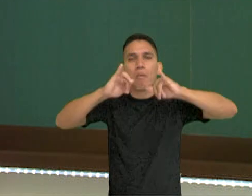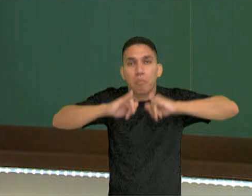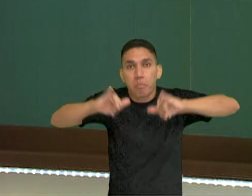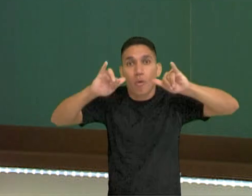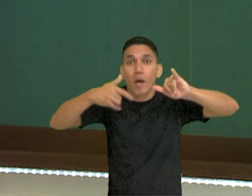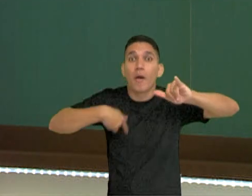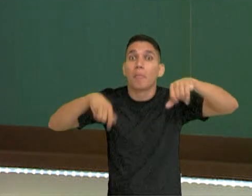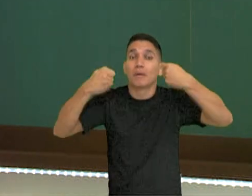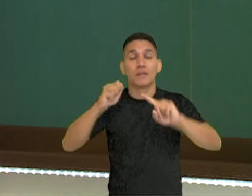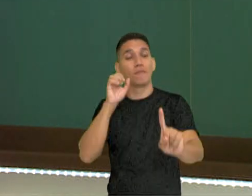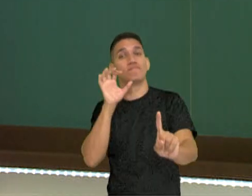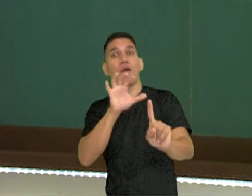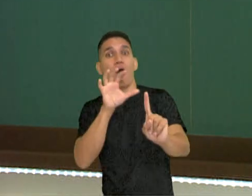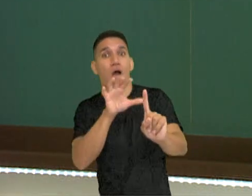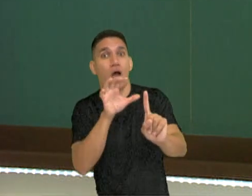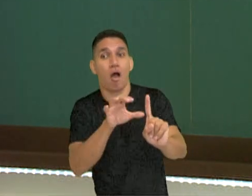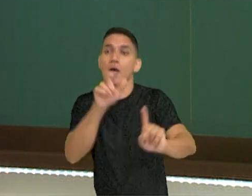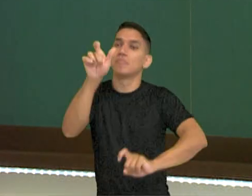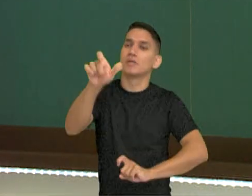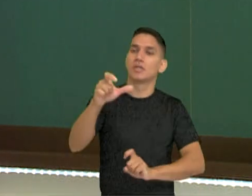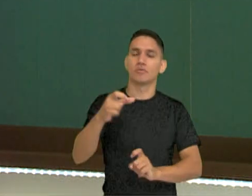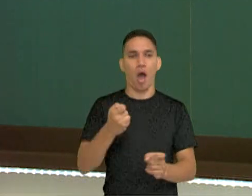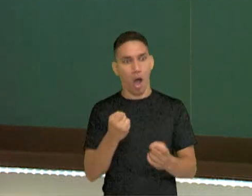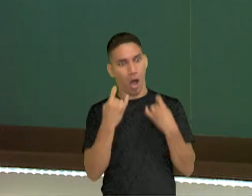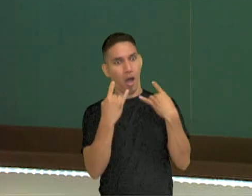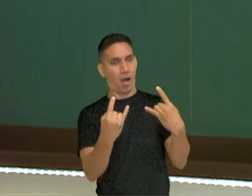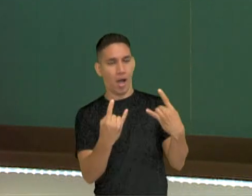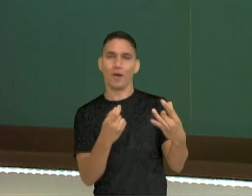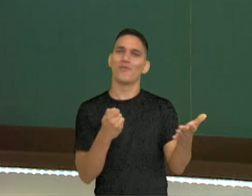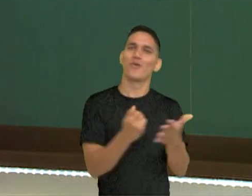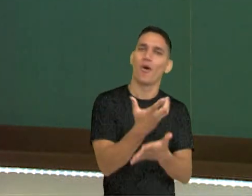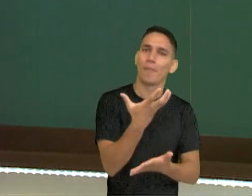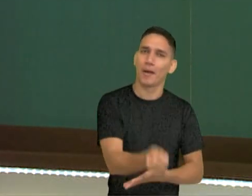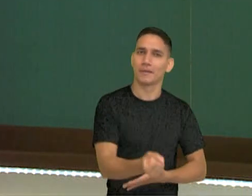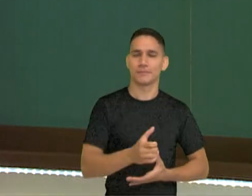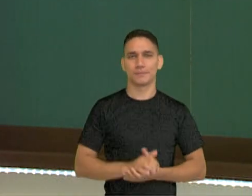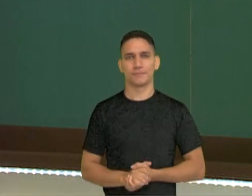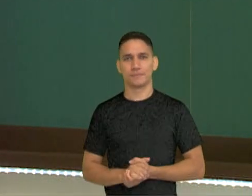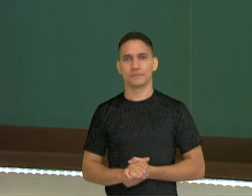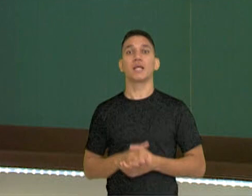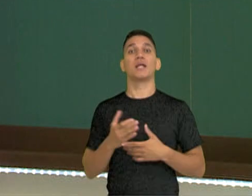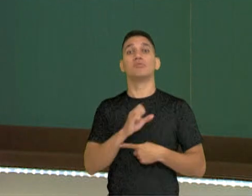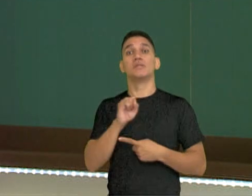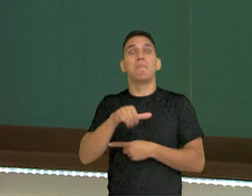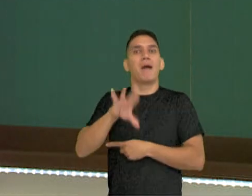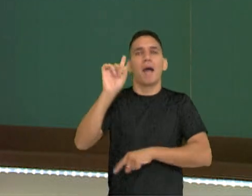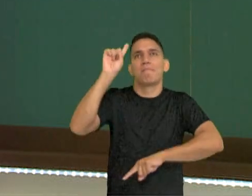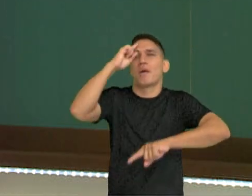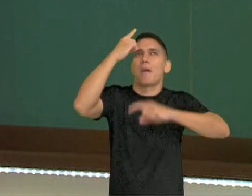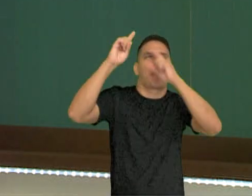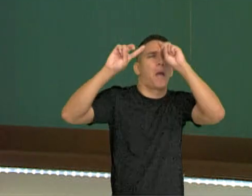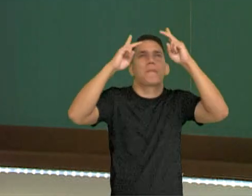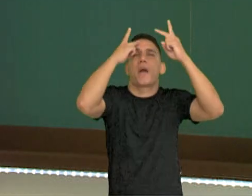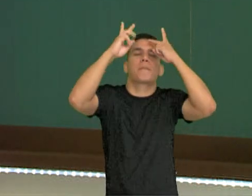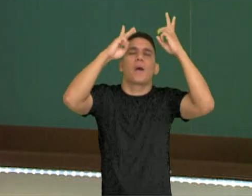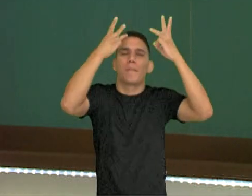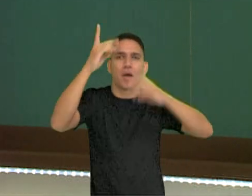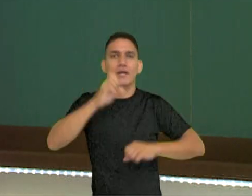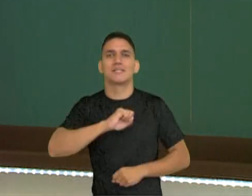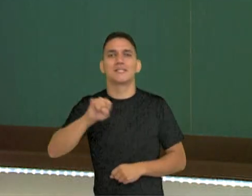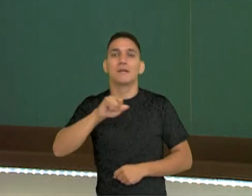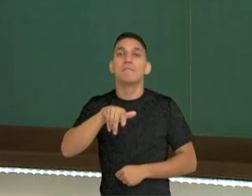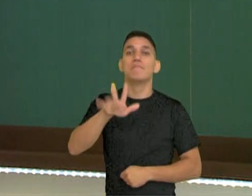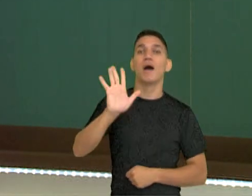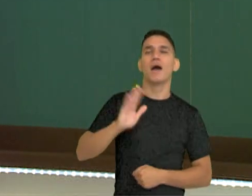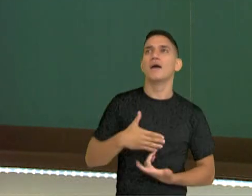que persuadir alguém a comprar o meu produto. Então, quanto mais criativo, quanto mais